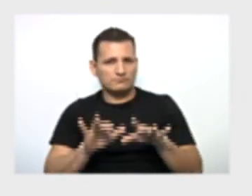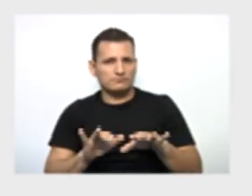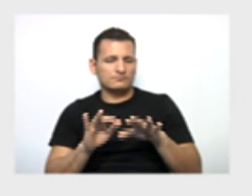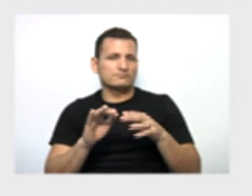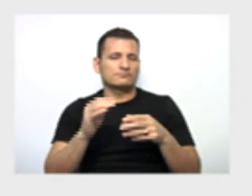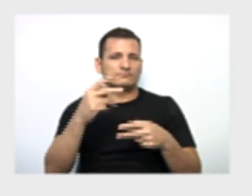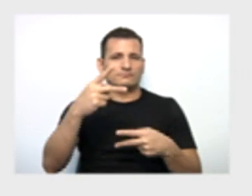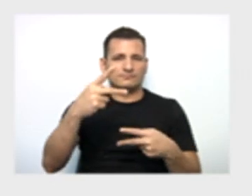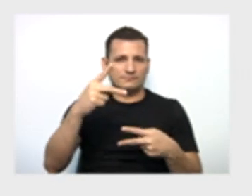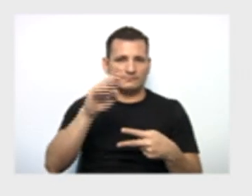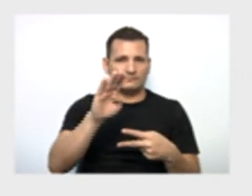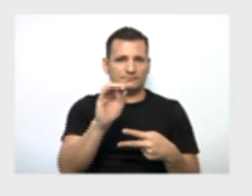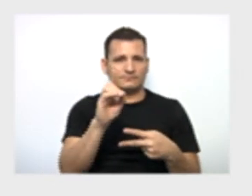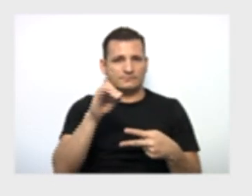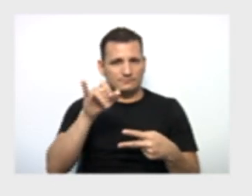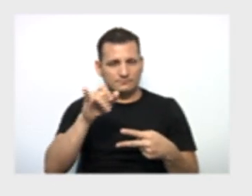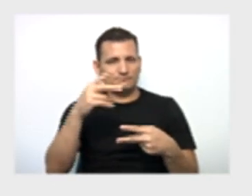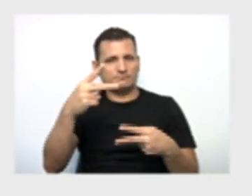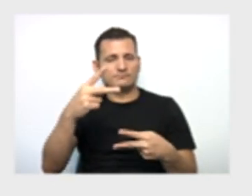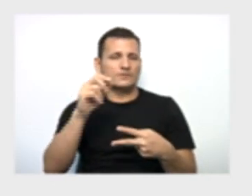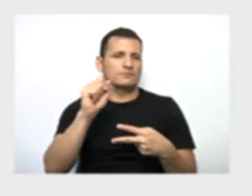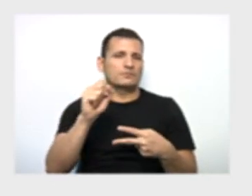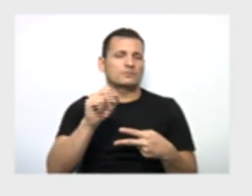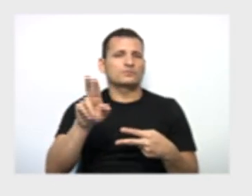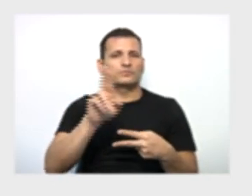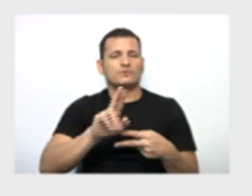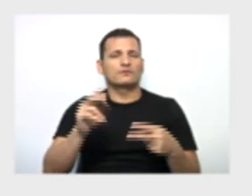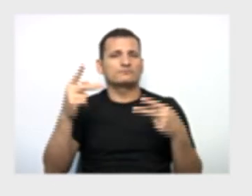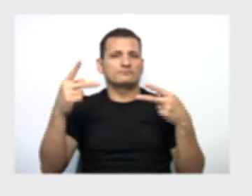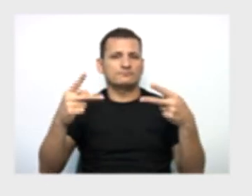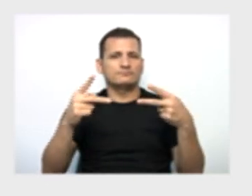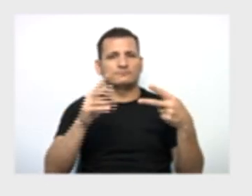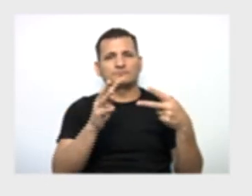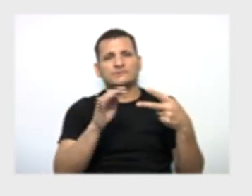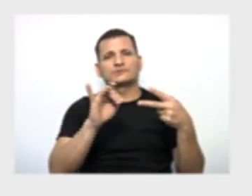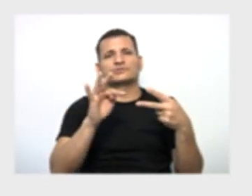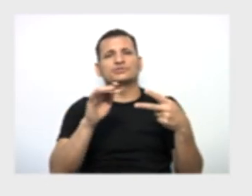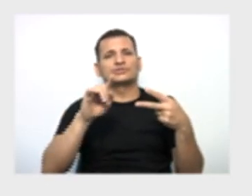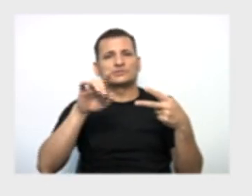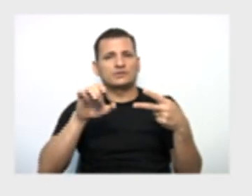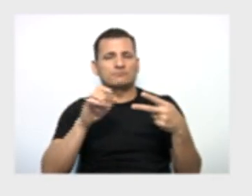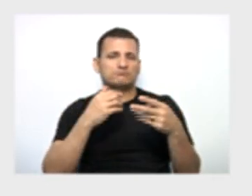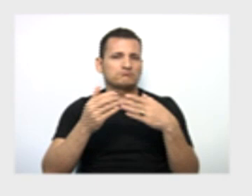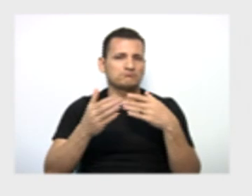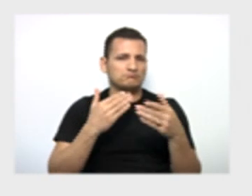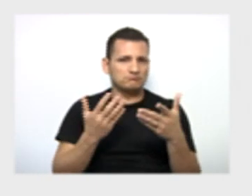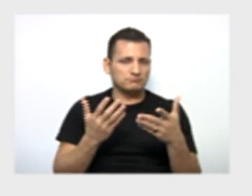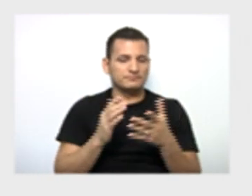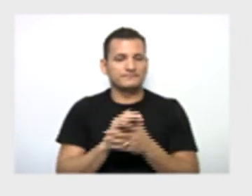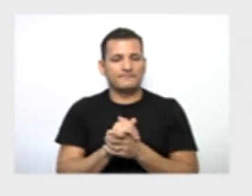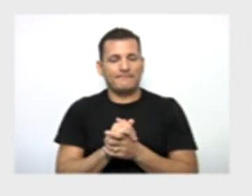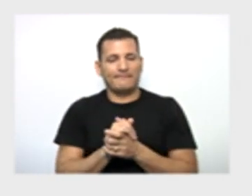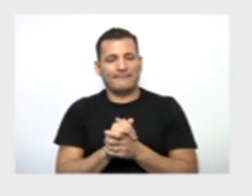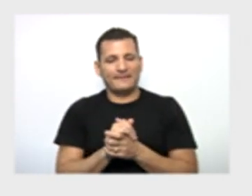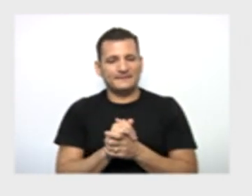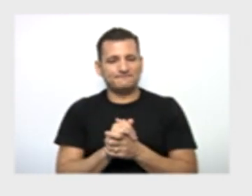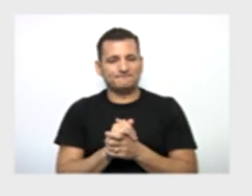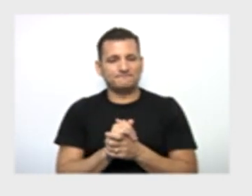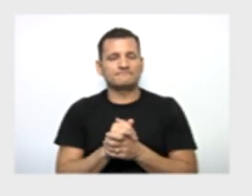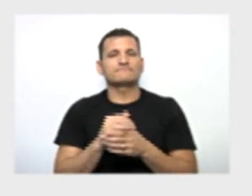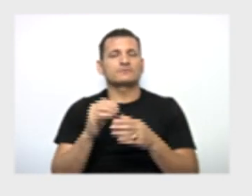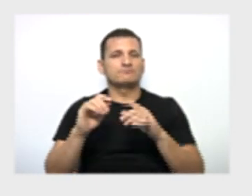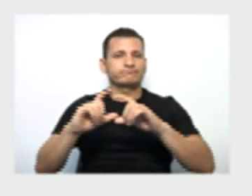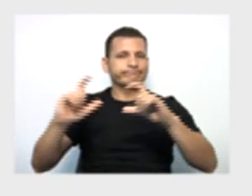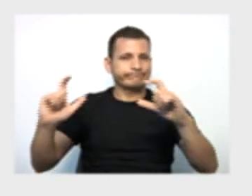corpo do seu site, você pode usar a tag de títulos a qualquer momento, tá bom? Então, aqui, ele ficou bem